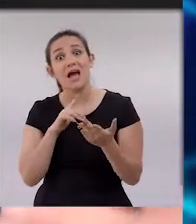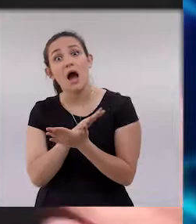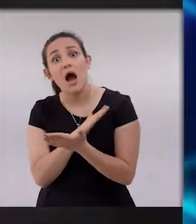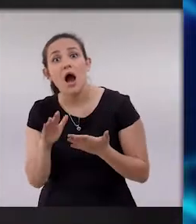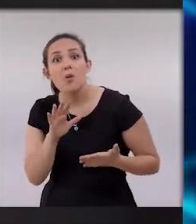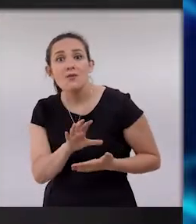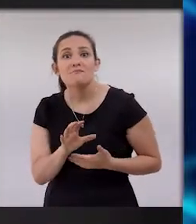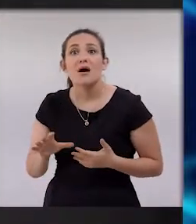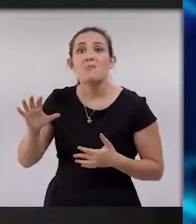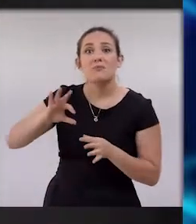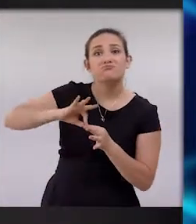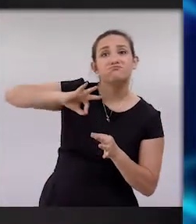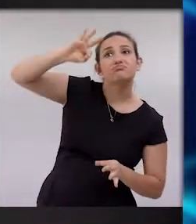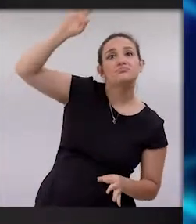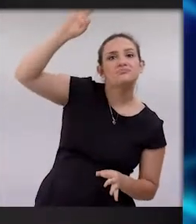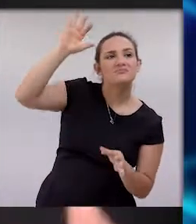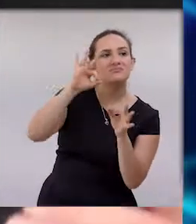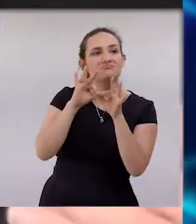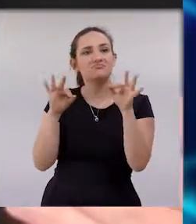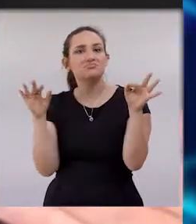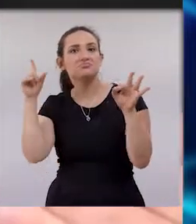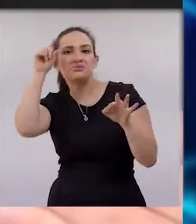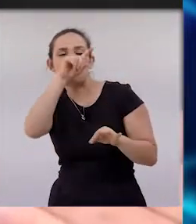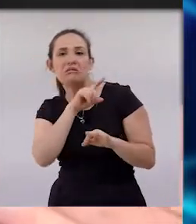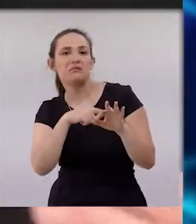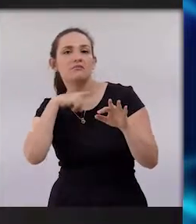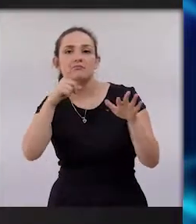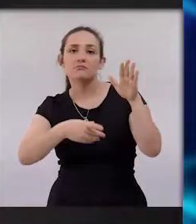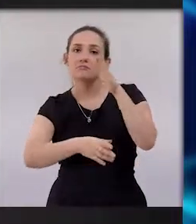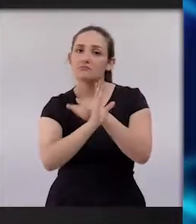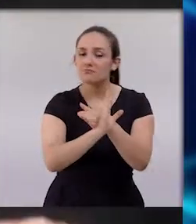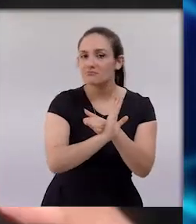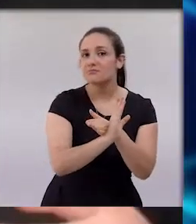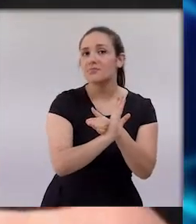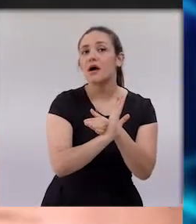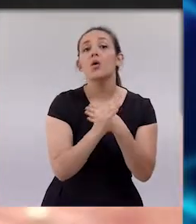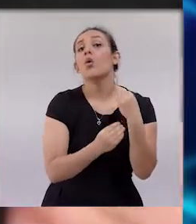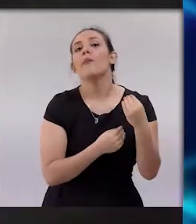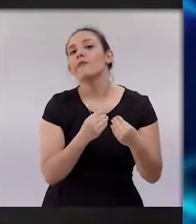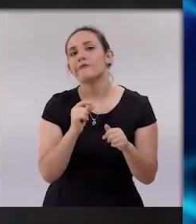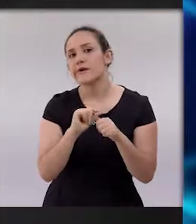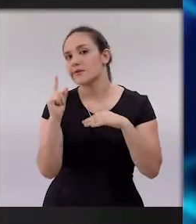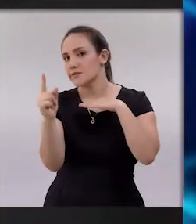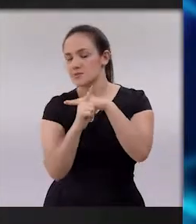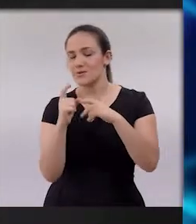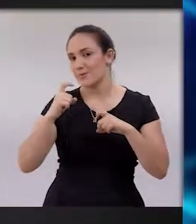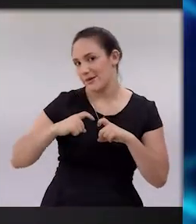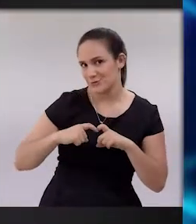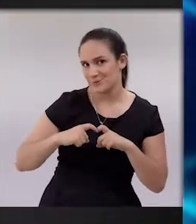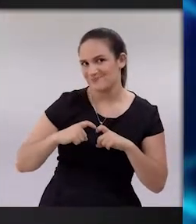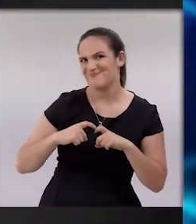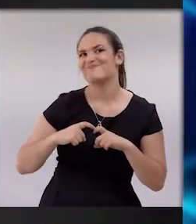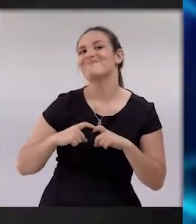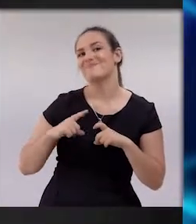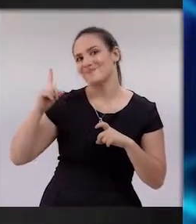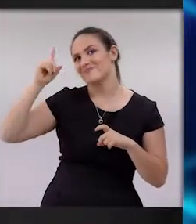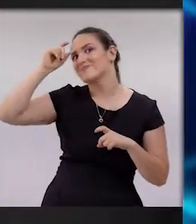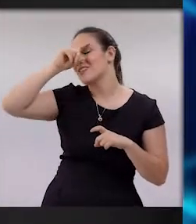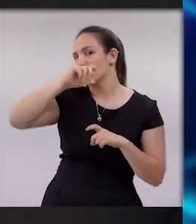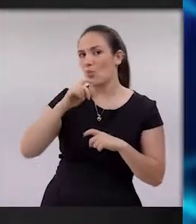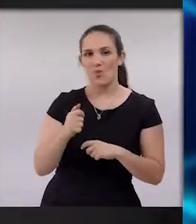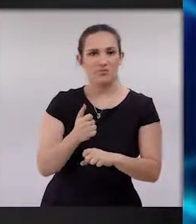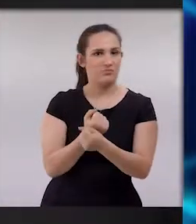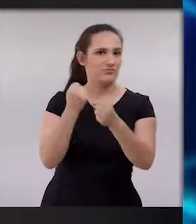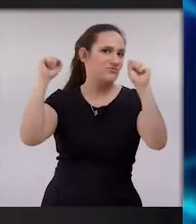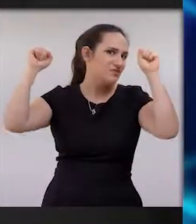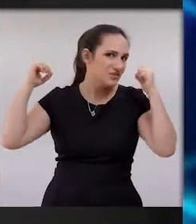básicas, e que nessas regiões, às vezes mais longínquas, né, ou com dificuldade de acesso geográfico,